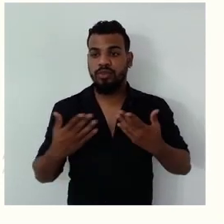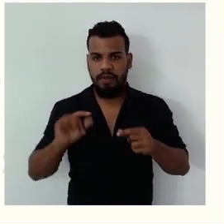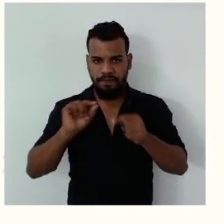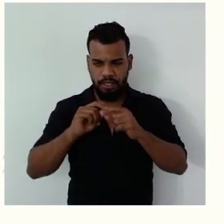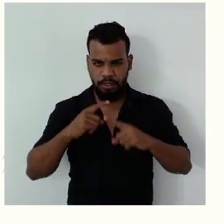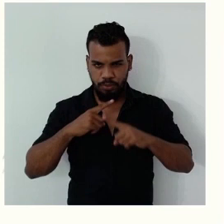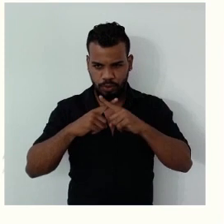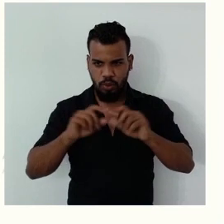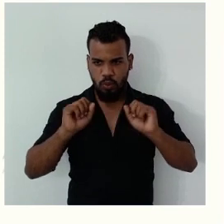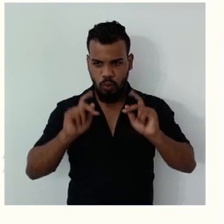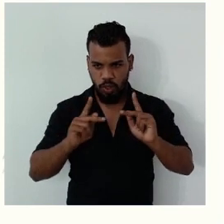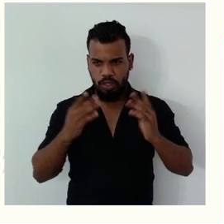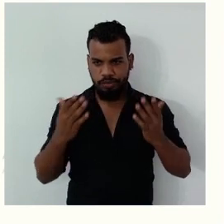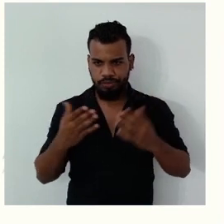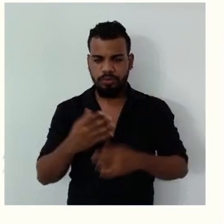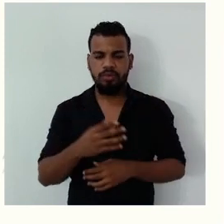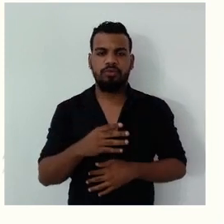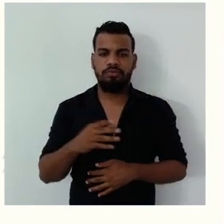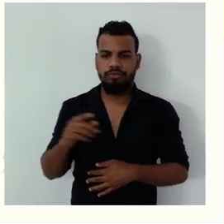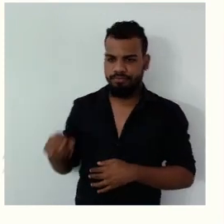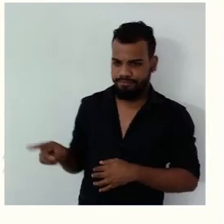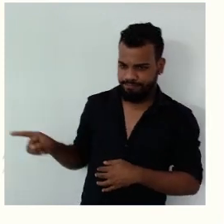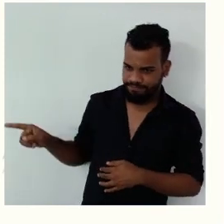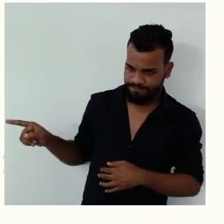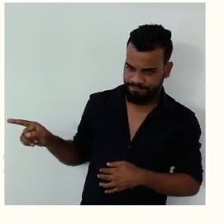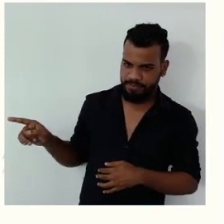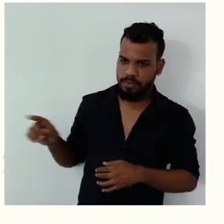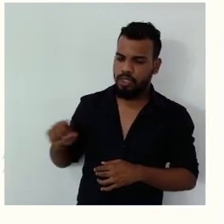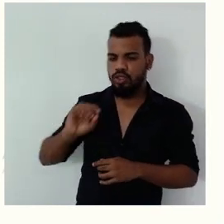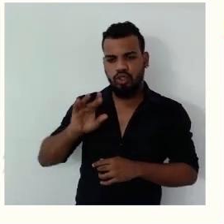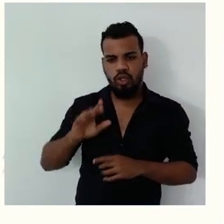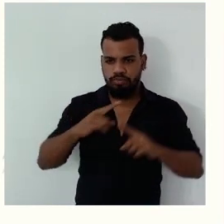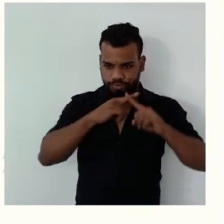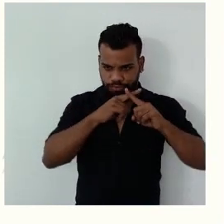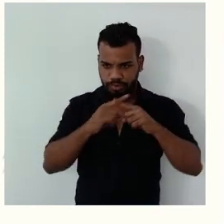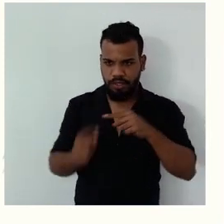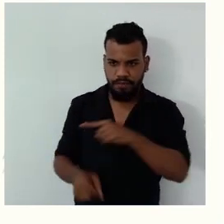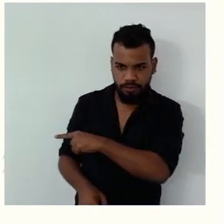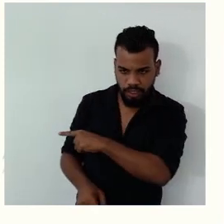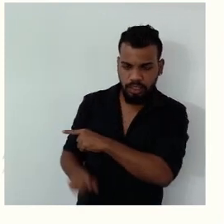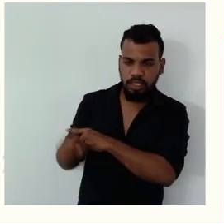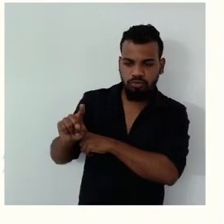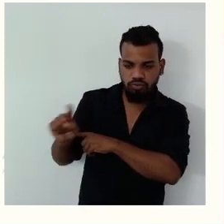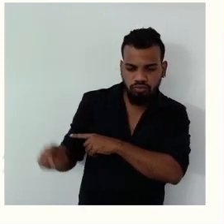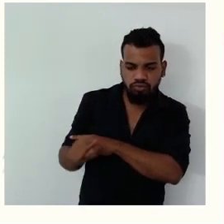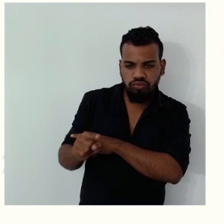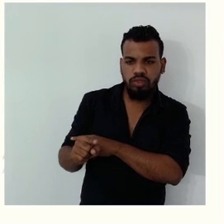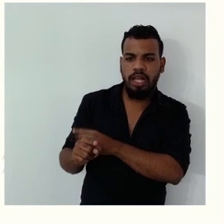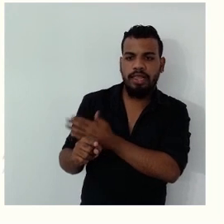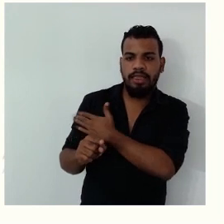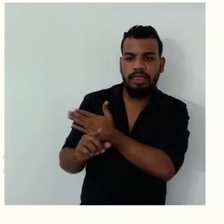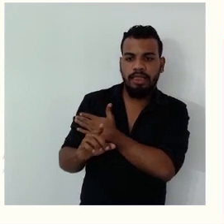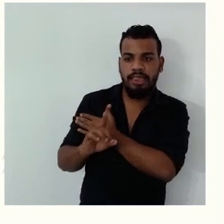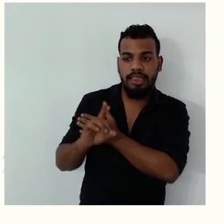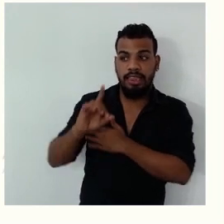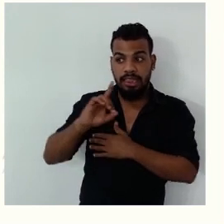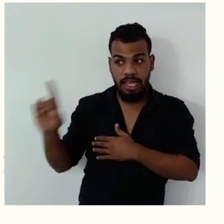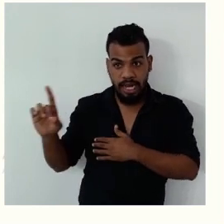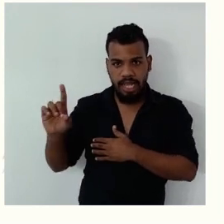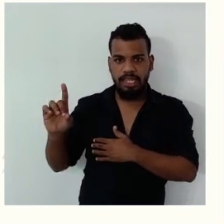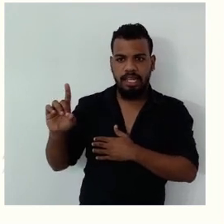ó, 42,75 vezes 100 é só andar 2 casas para a direita, pois estamos multiplicando. Então